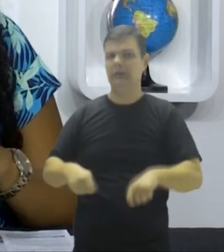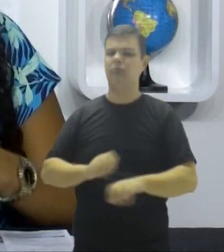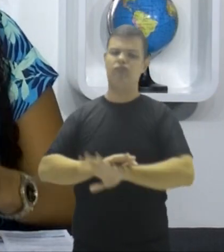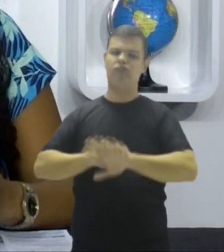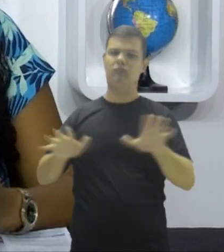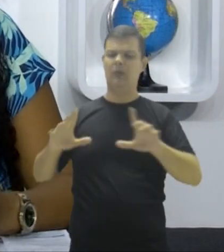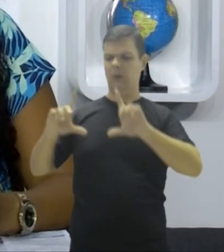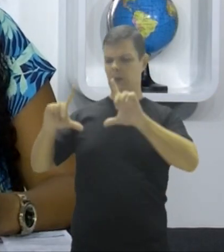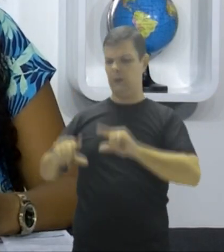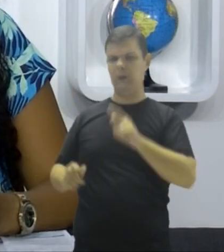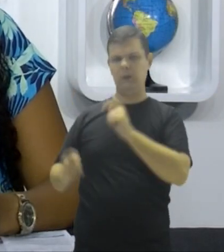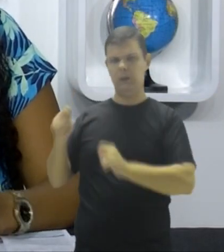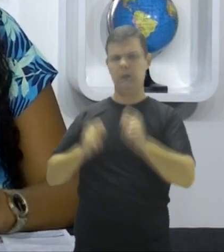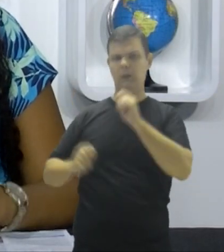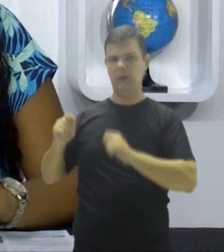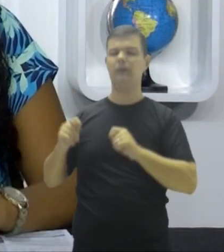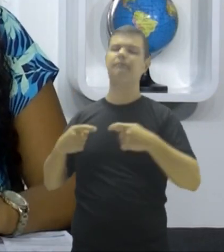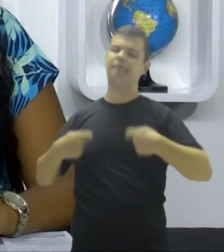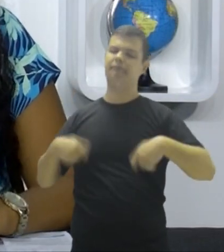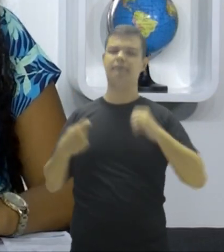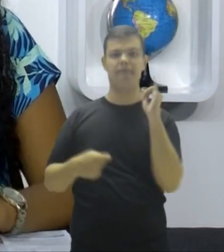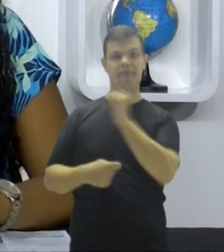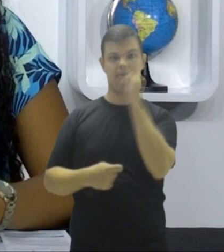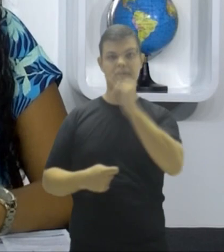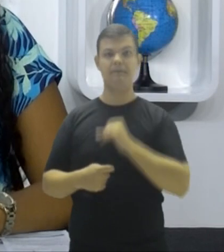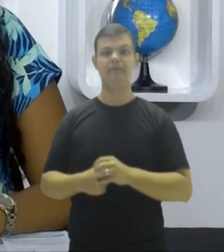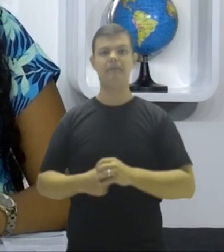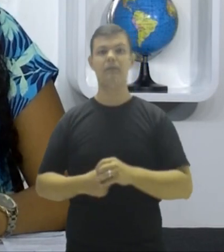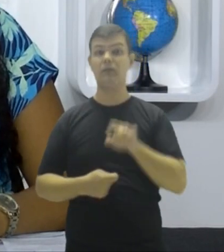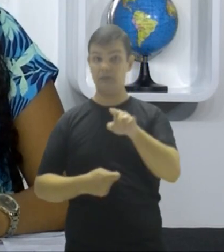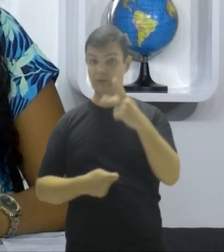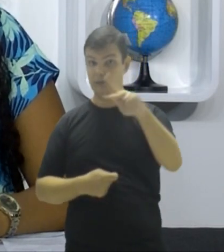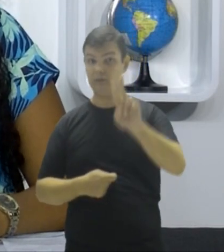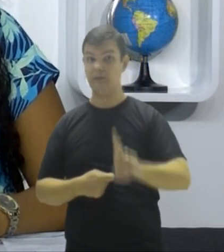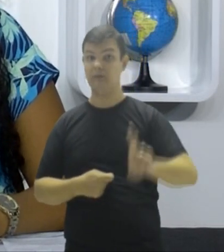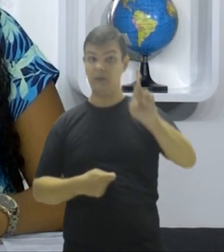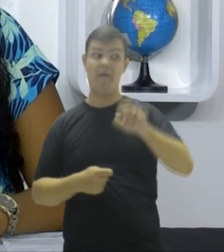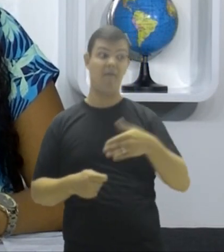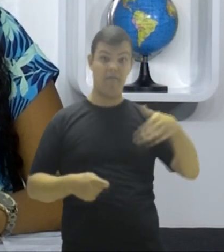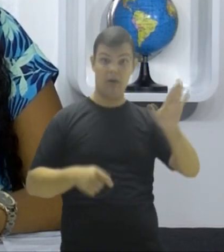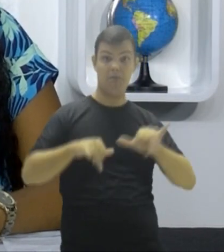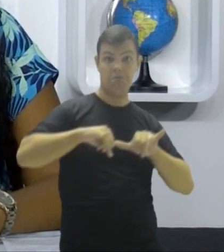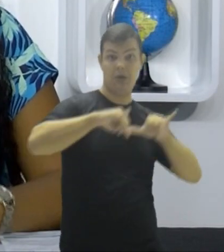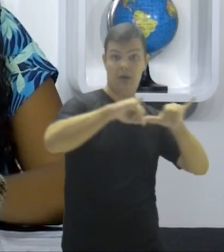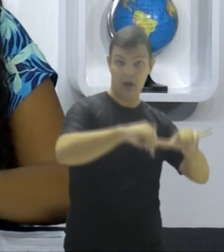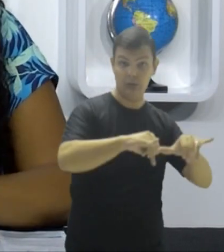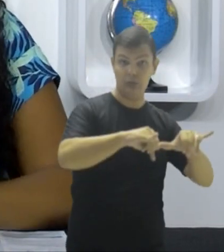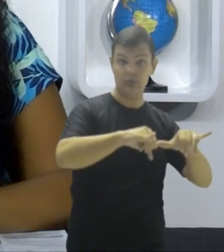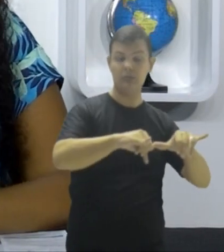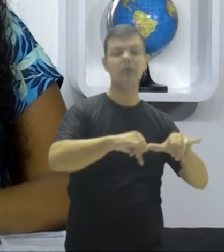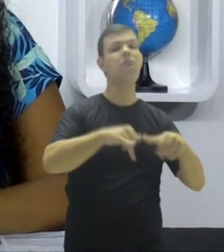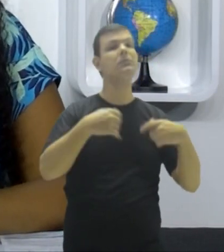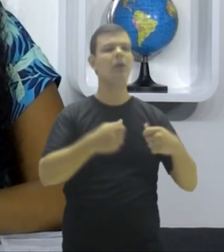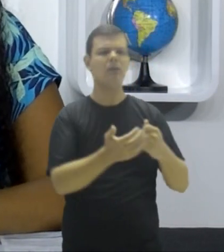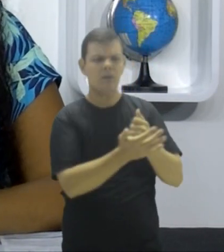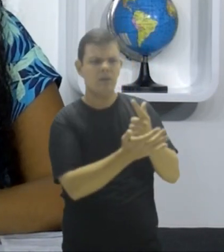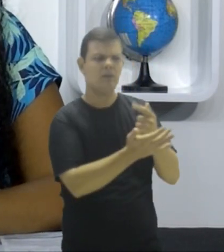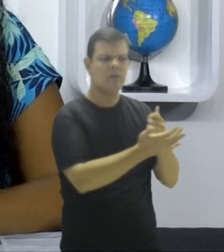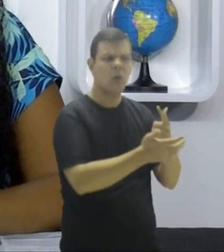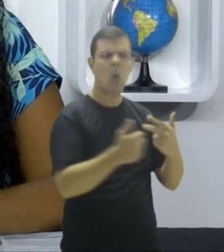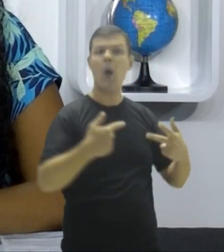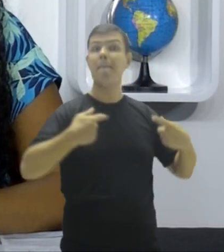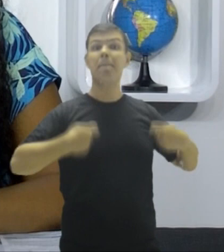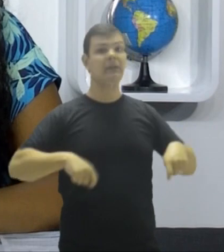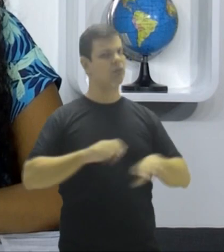necessário, reduzir o consumo. Olha só, se o seu responsável vai ao supermercado, ele tem que comprar aquilo